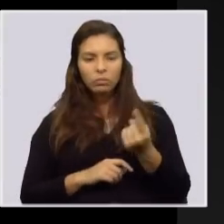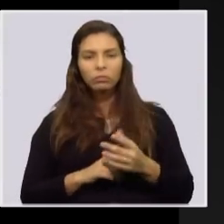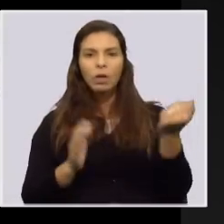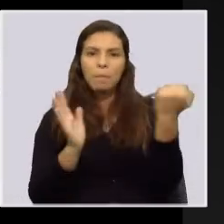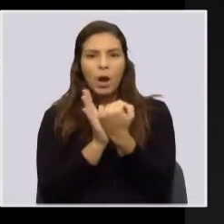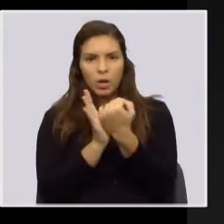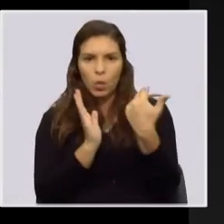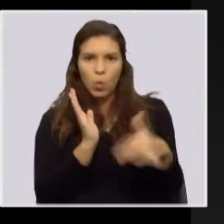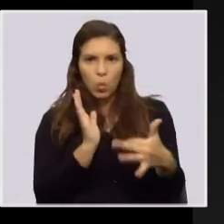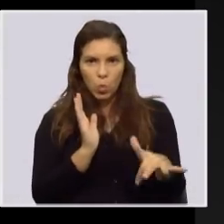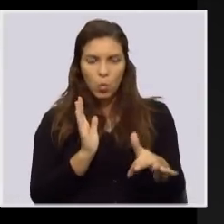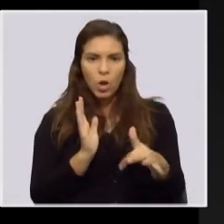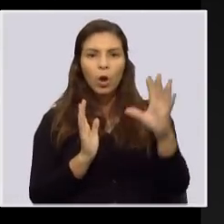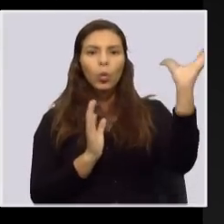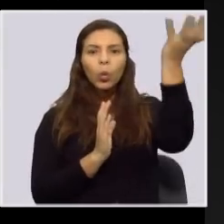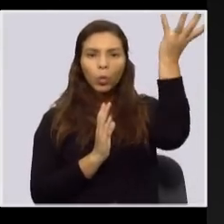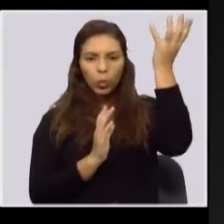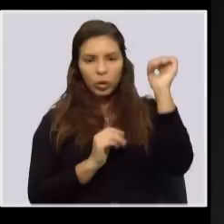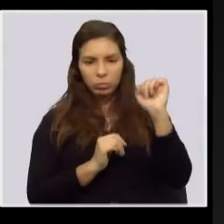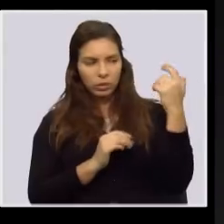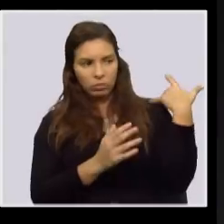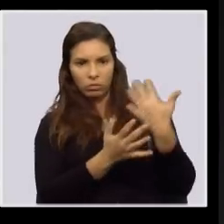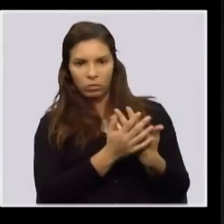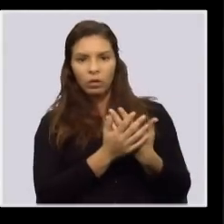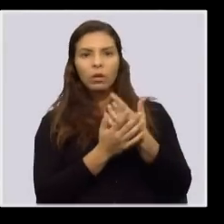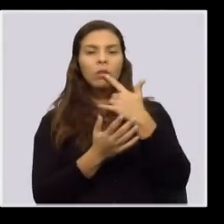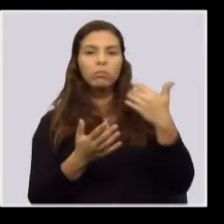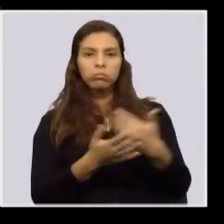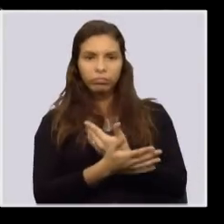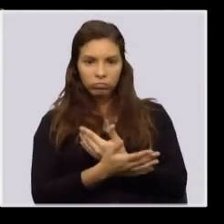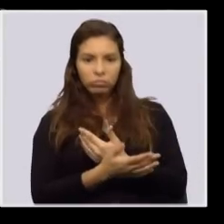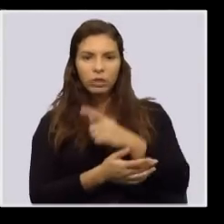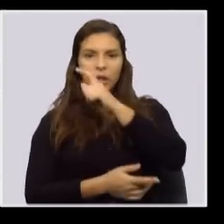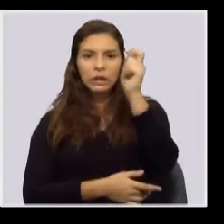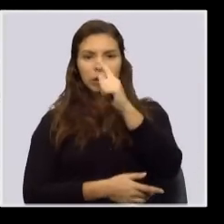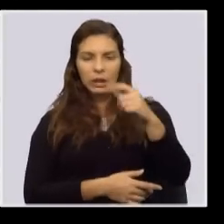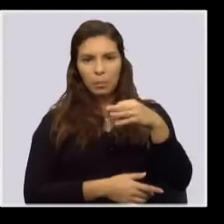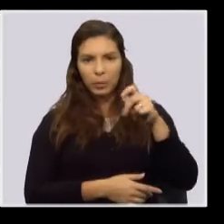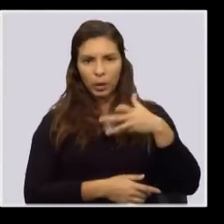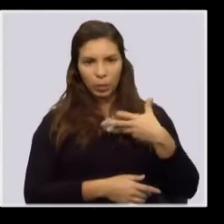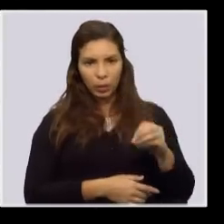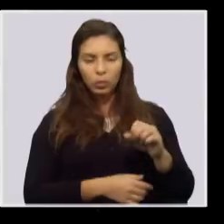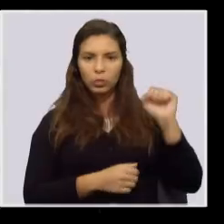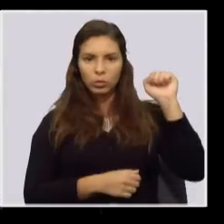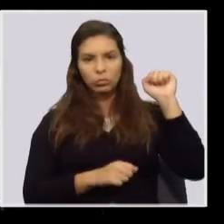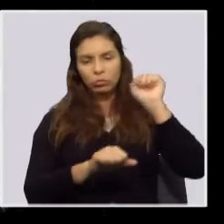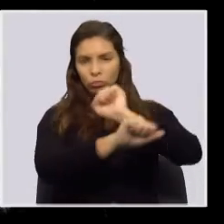um dos momentos mais marcantes, pelo menos para a cultura portuguesa dos últimos tempos, que foi o funeral do Zé Pedro, dos Chutes e